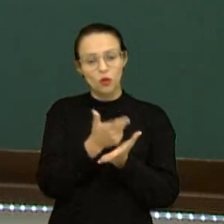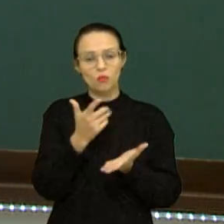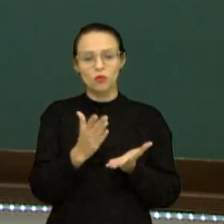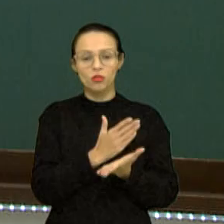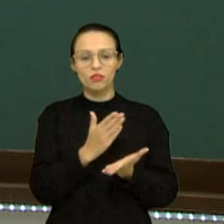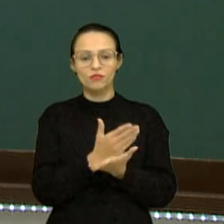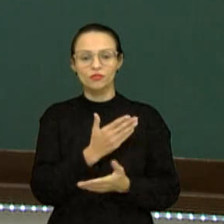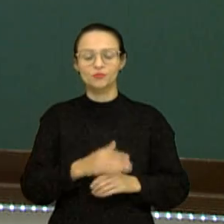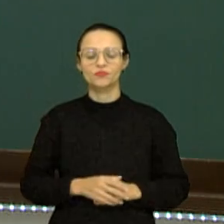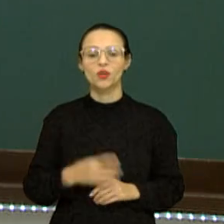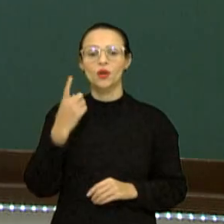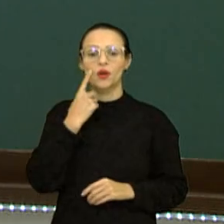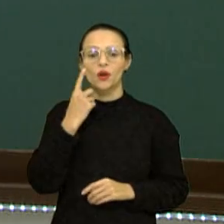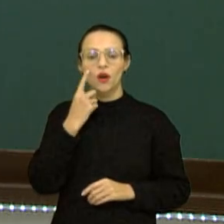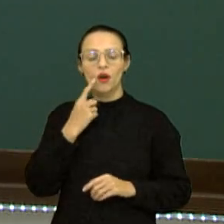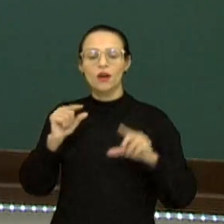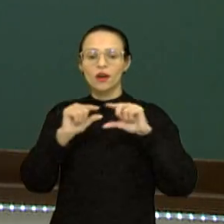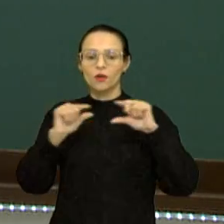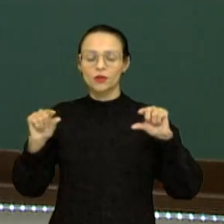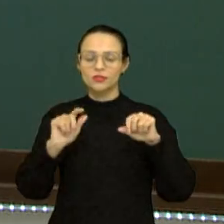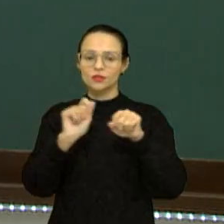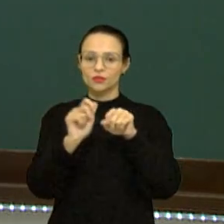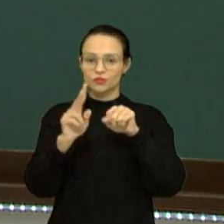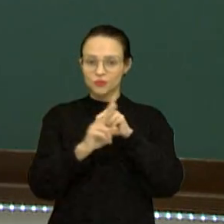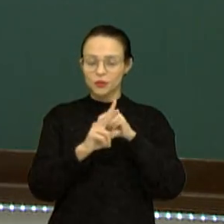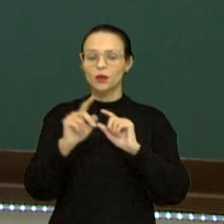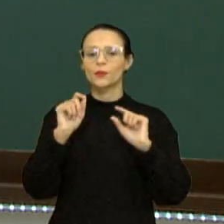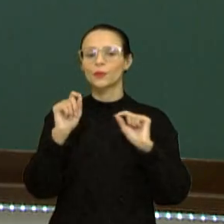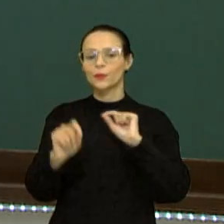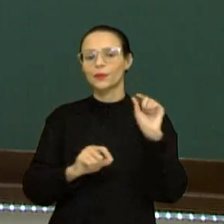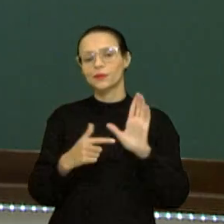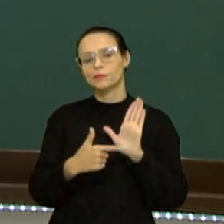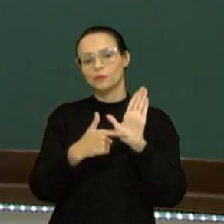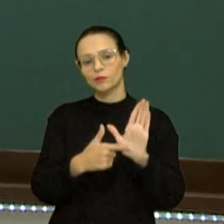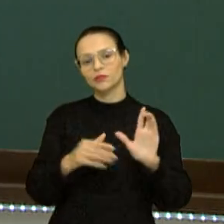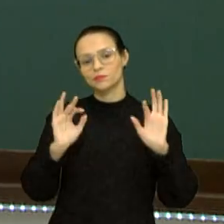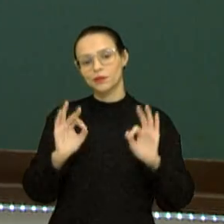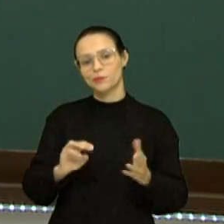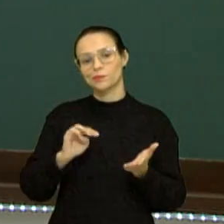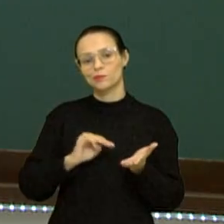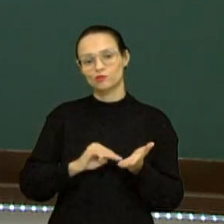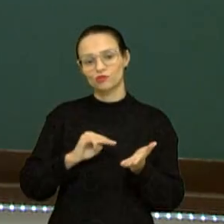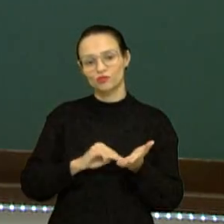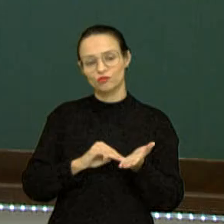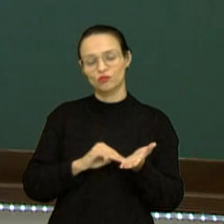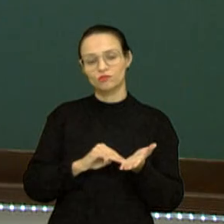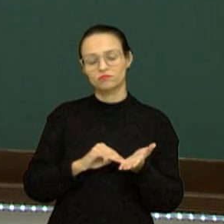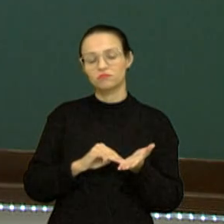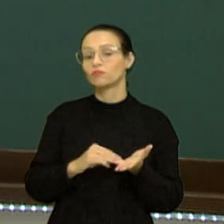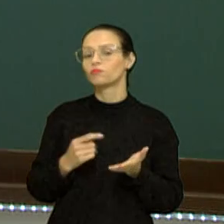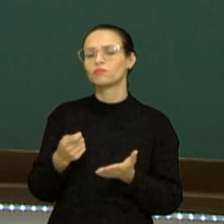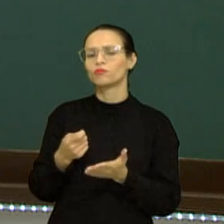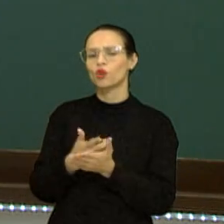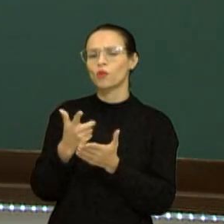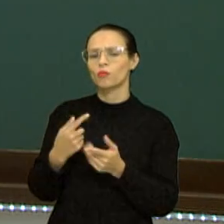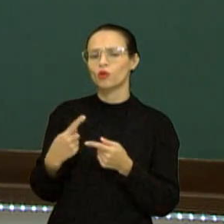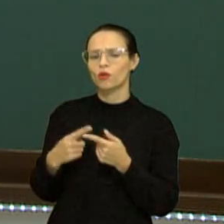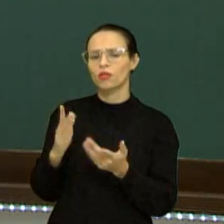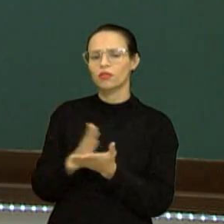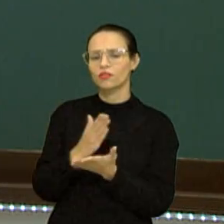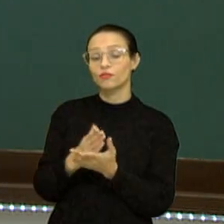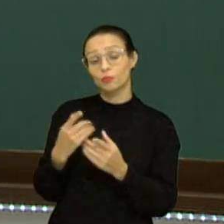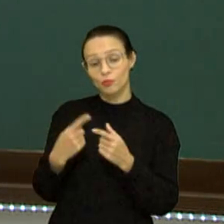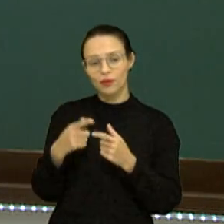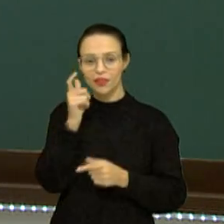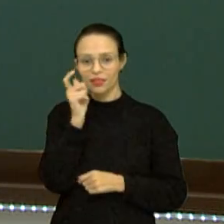livro. Observe que a oração adverbial destacada expressa realmente um motivo. O motivo da compra foi o interesse